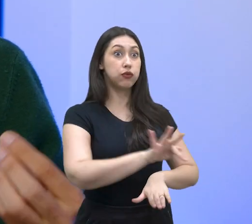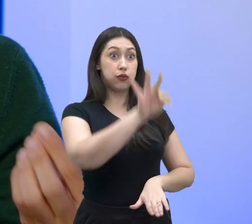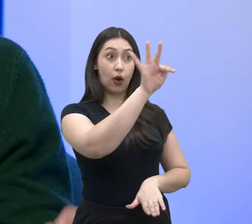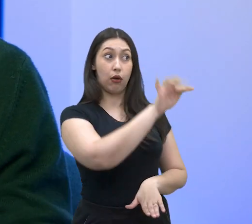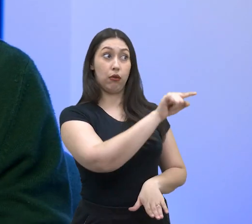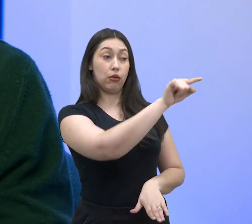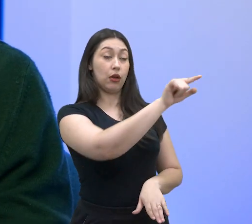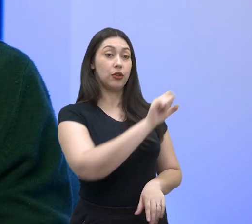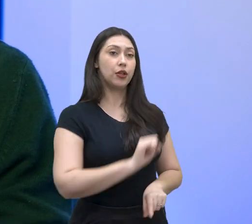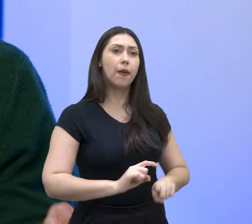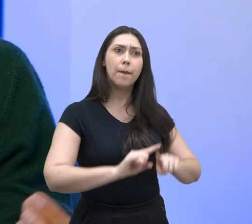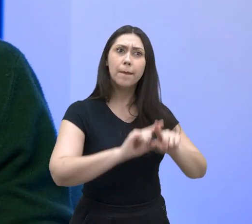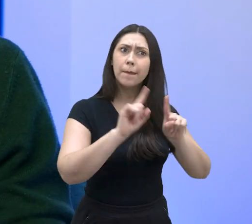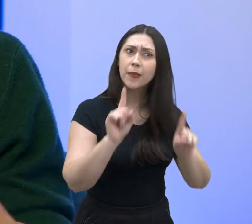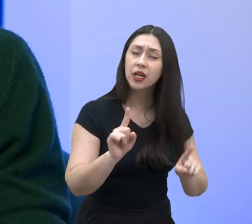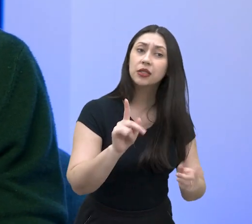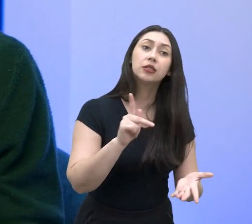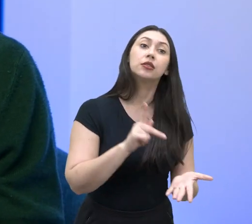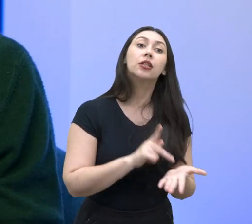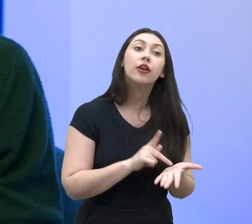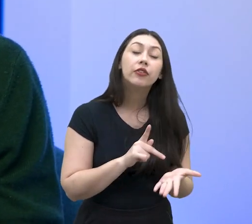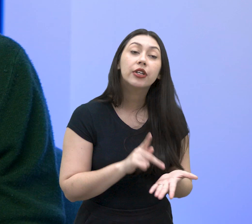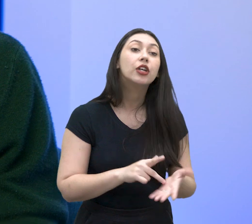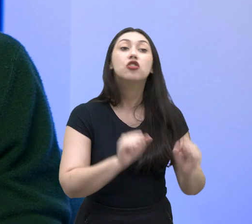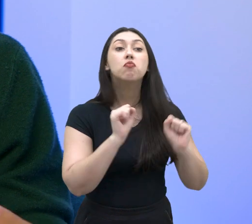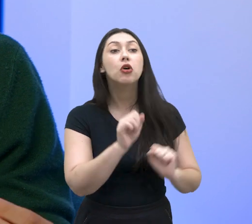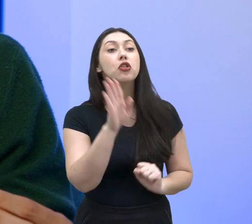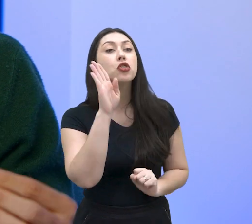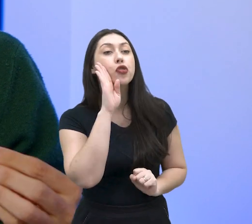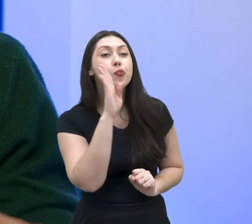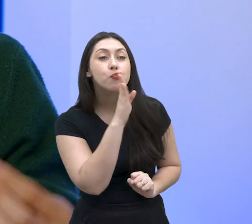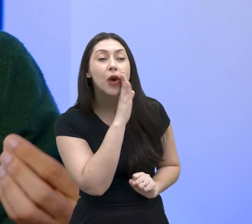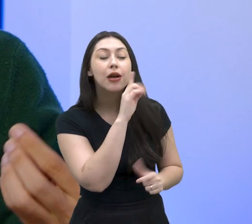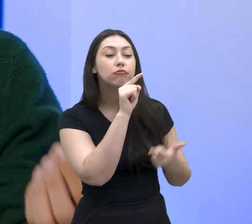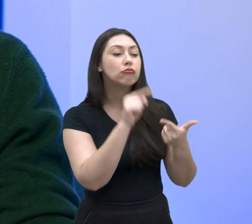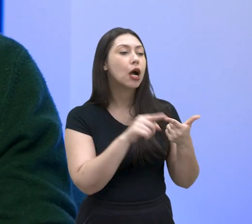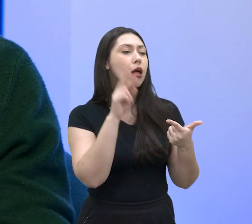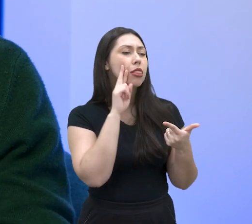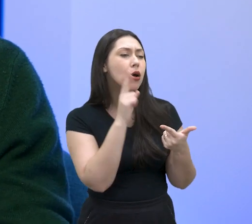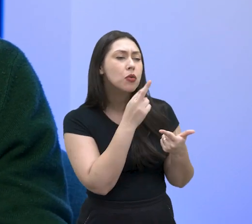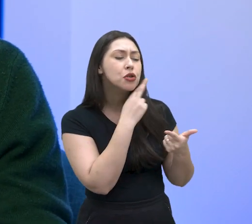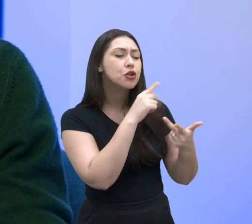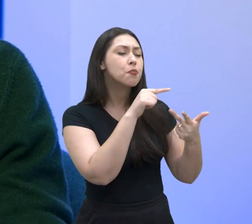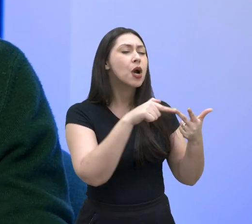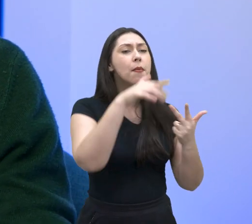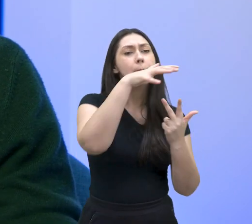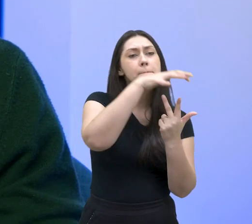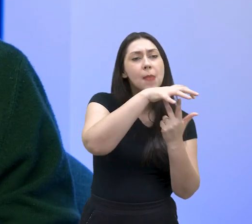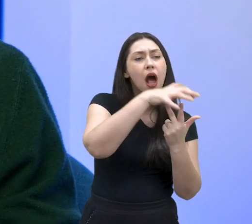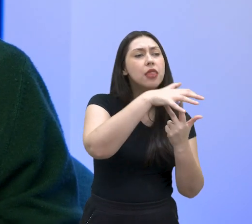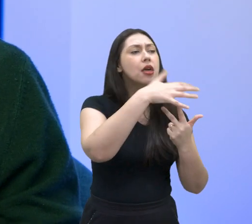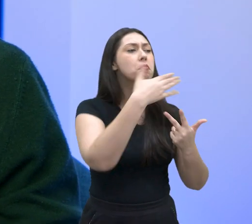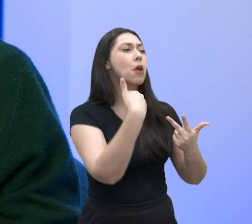quando a gente fala de política, eu falo de dignidade humana, eu falo de tornar a vida do outro melhor. Então eu posso estar falando, por